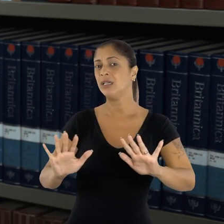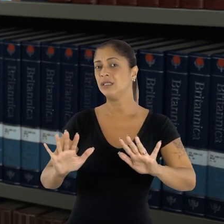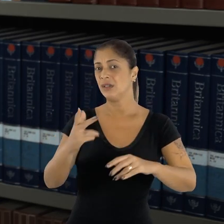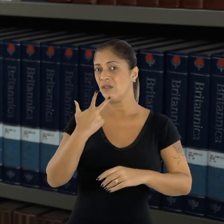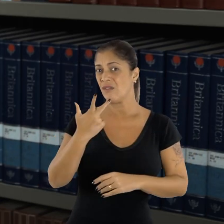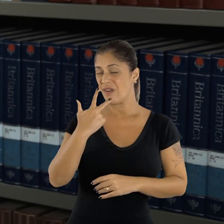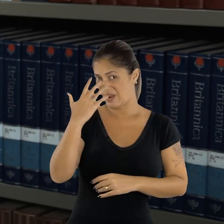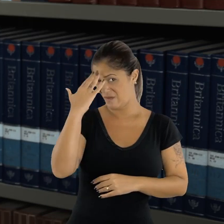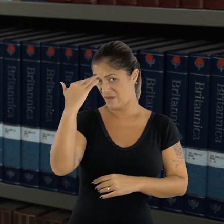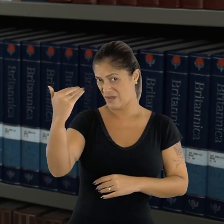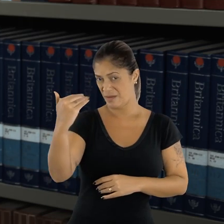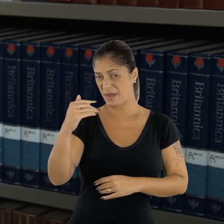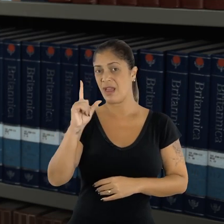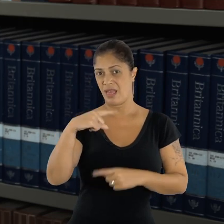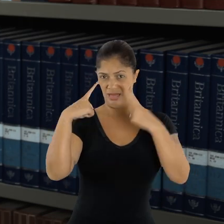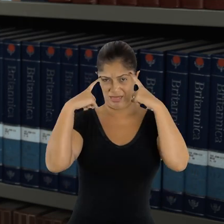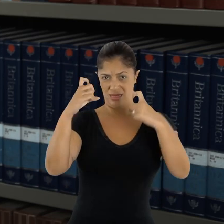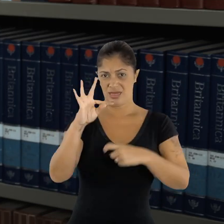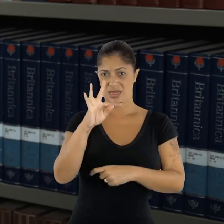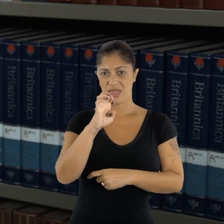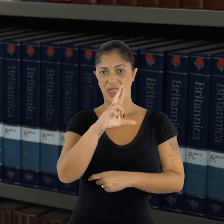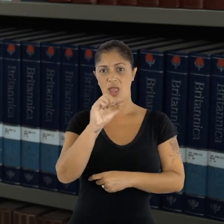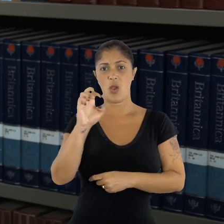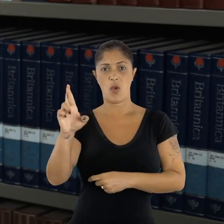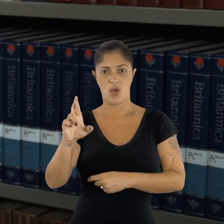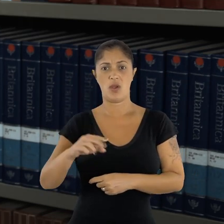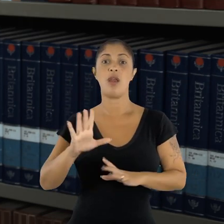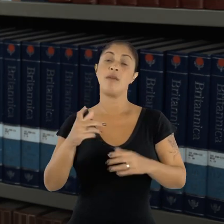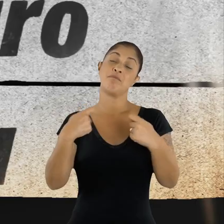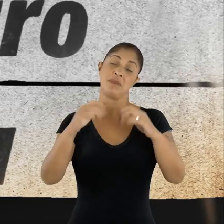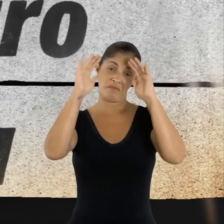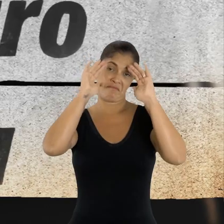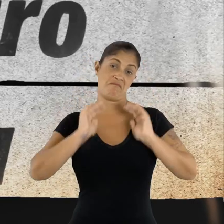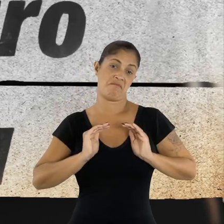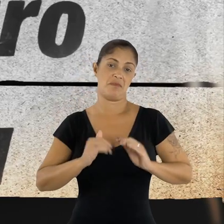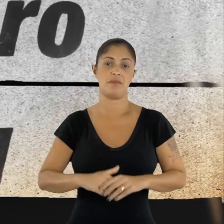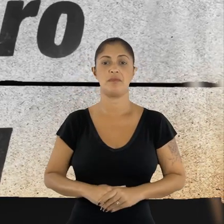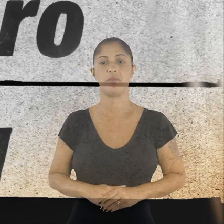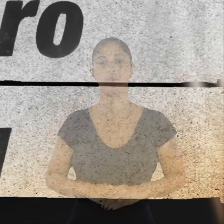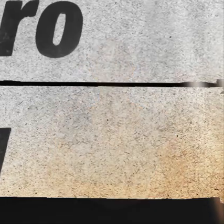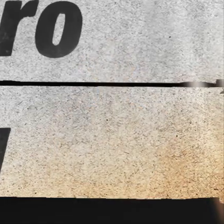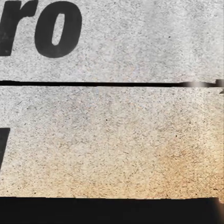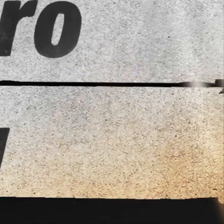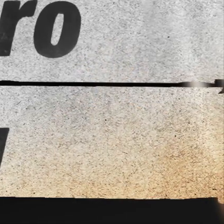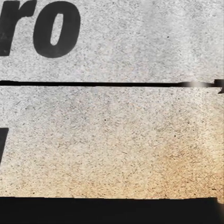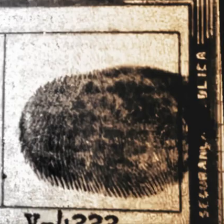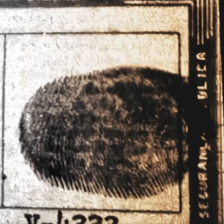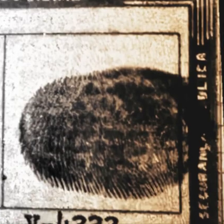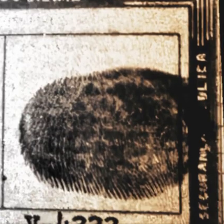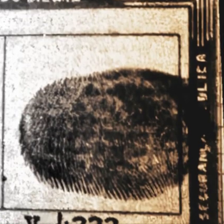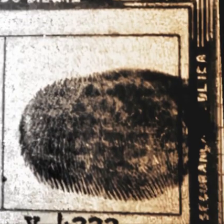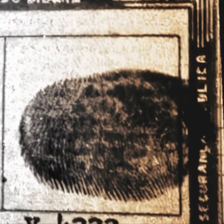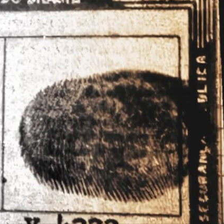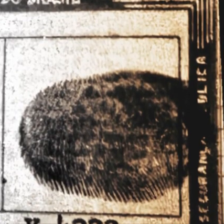Mas a fama de terrorista fez com que eles nos respeitassem. Manchetes variadas. O Globo, 11 de